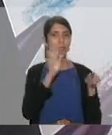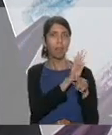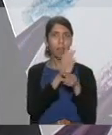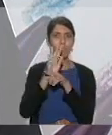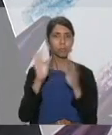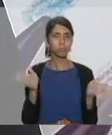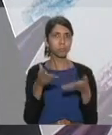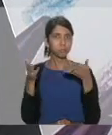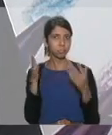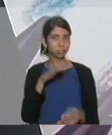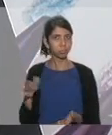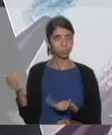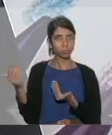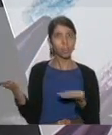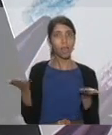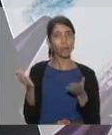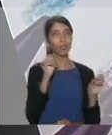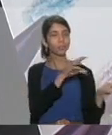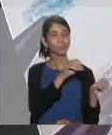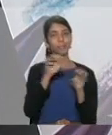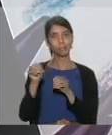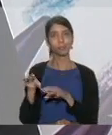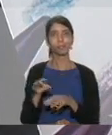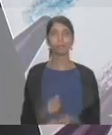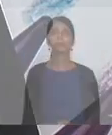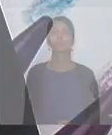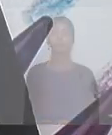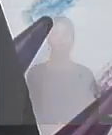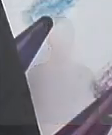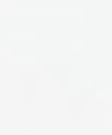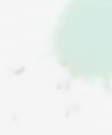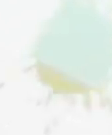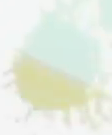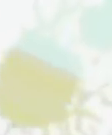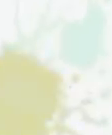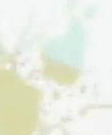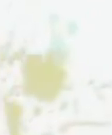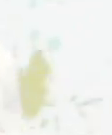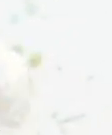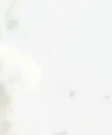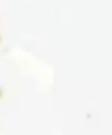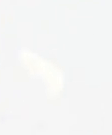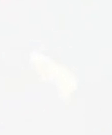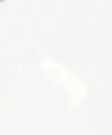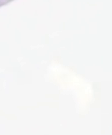de crianças e adolescentes, está no ar o Educação.